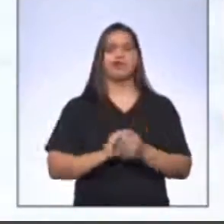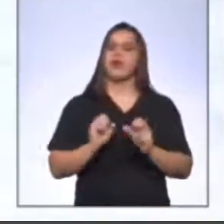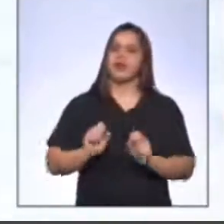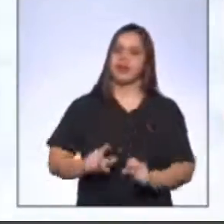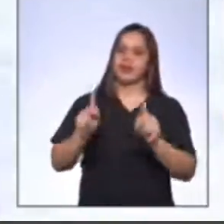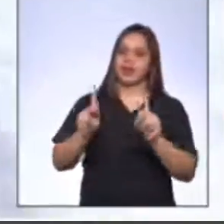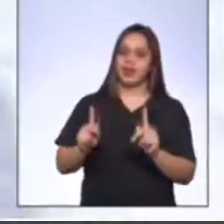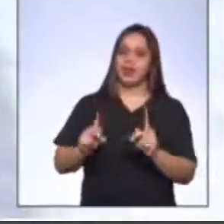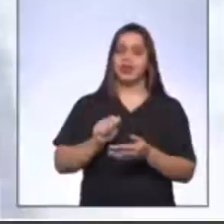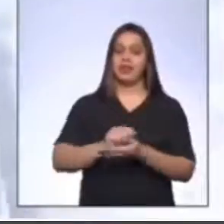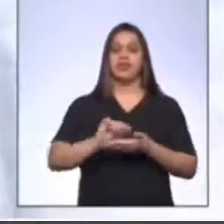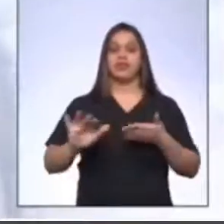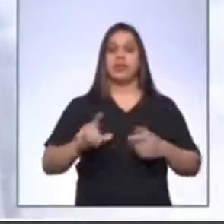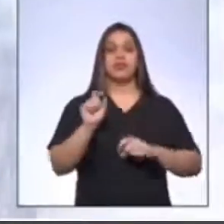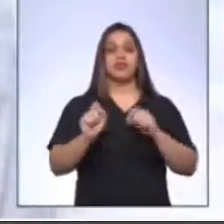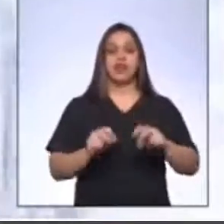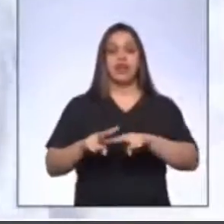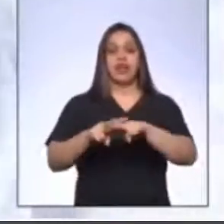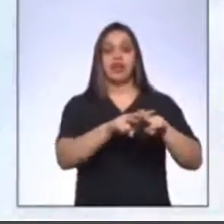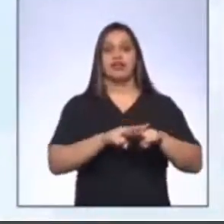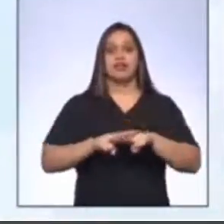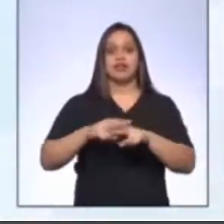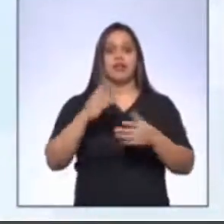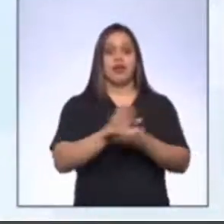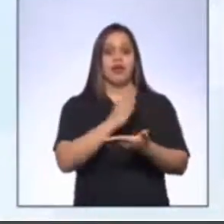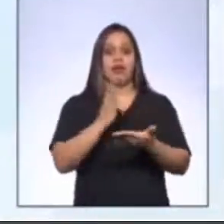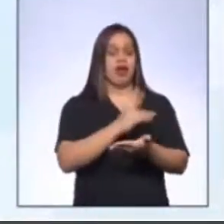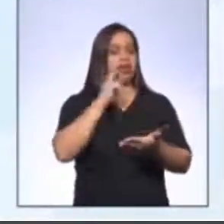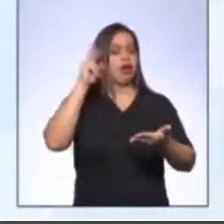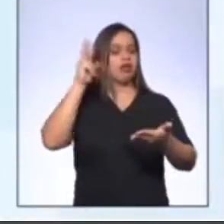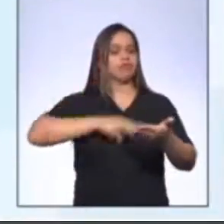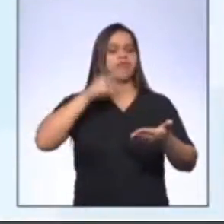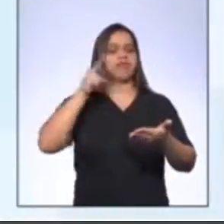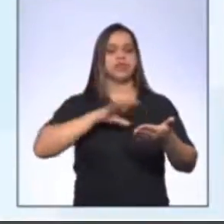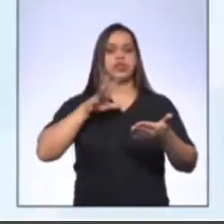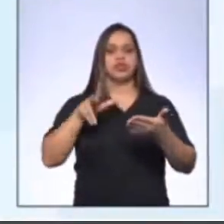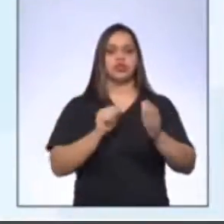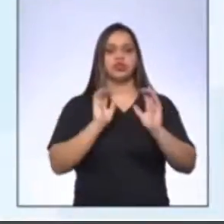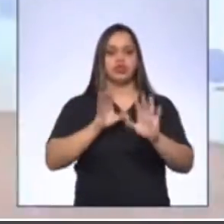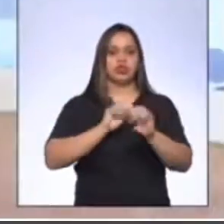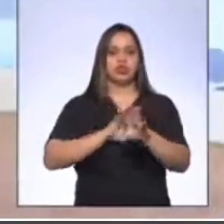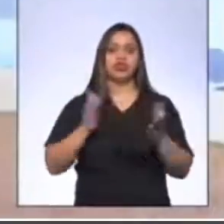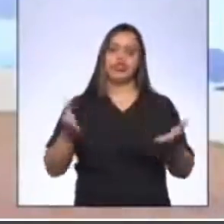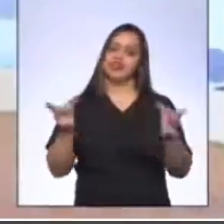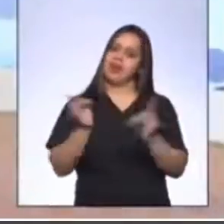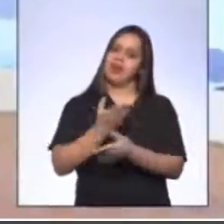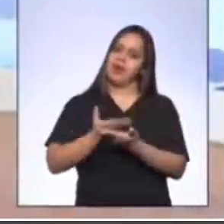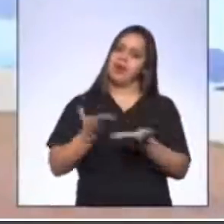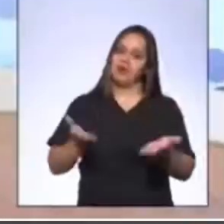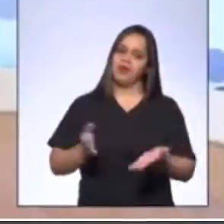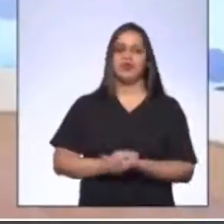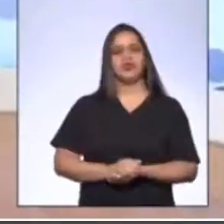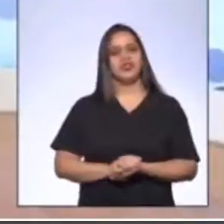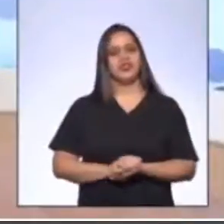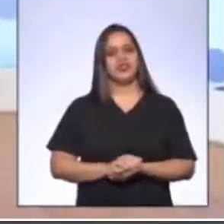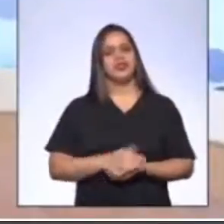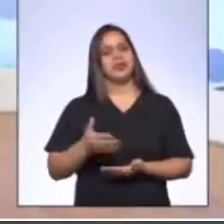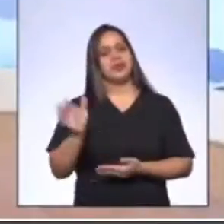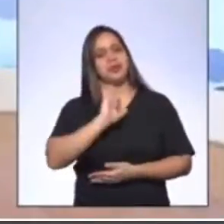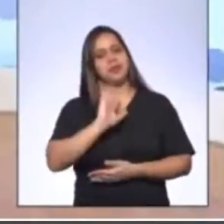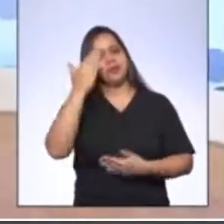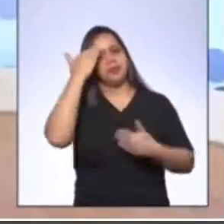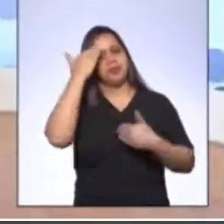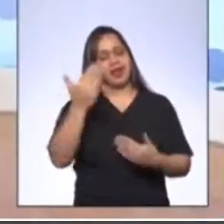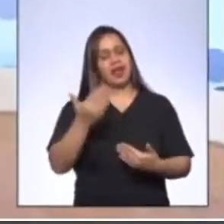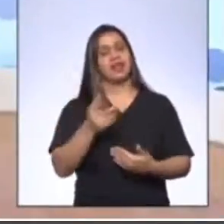é tarefa revisar o seu caderno tá ok e assim eu terminar a aula de hoje a gente vai ficando por aqui